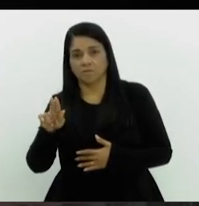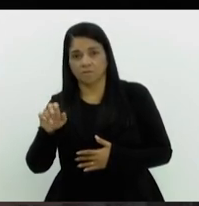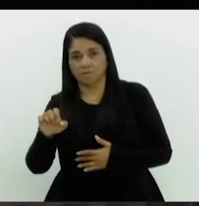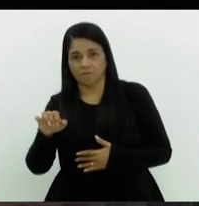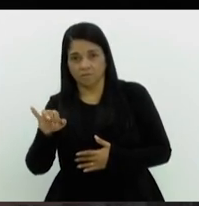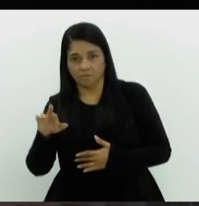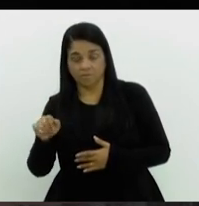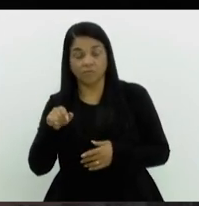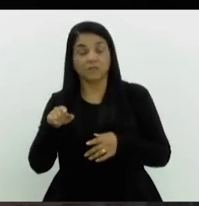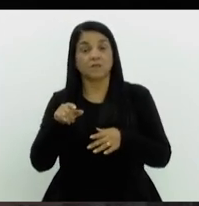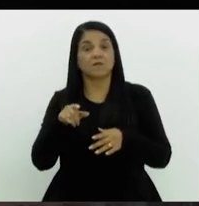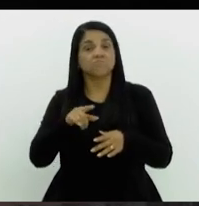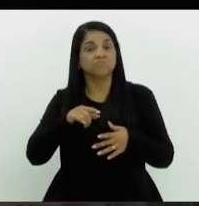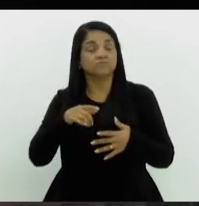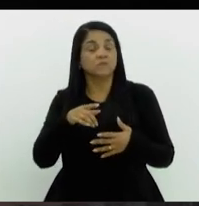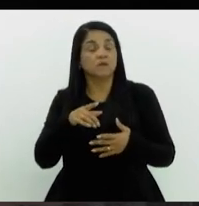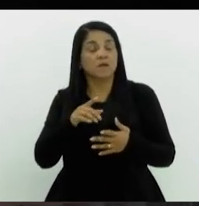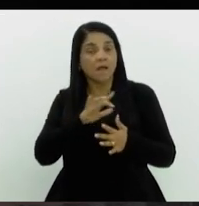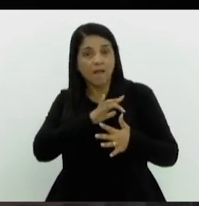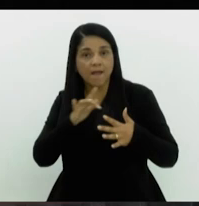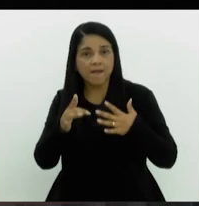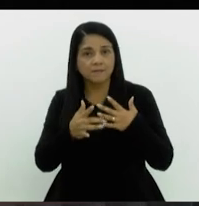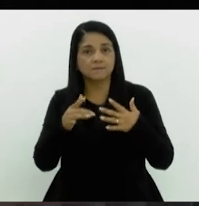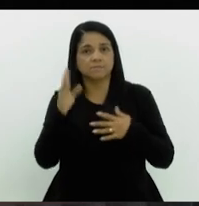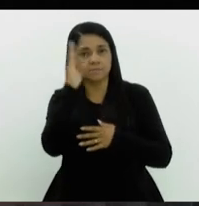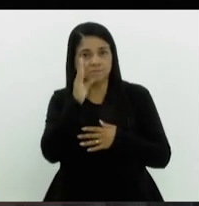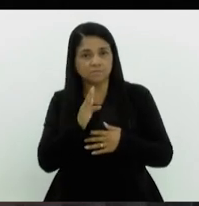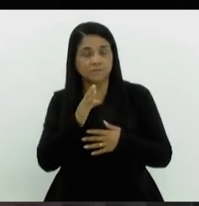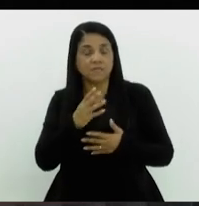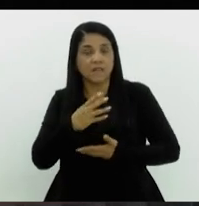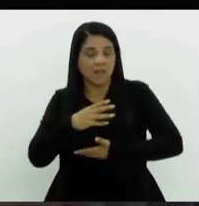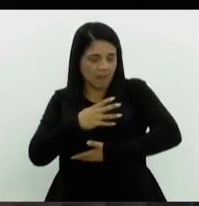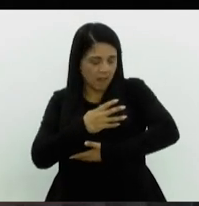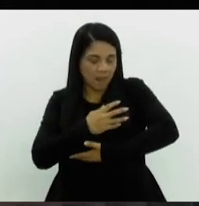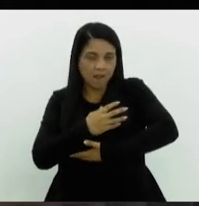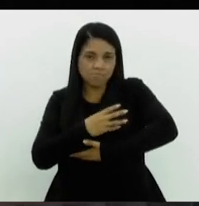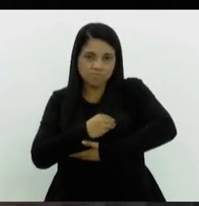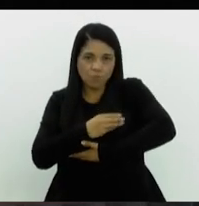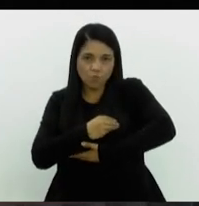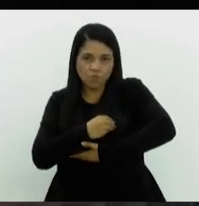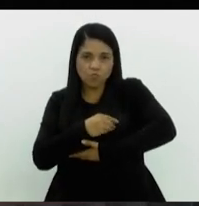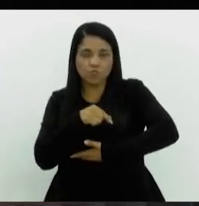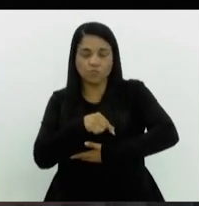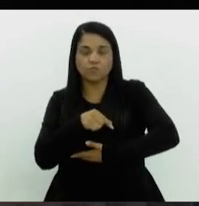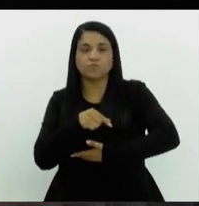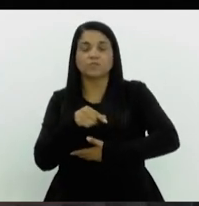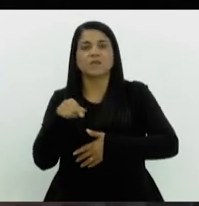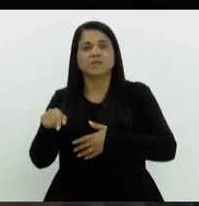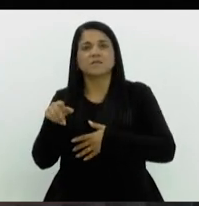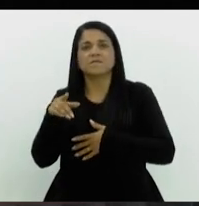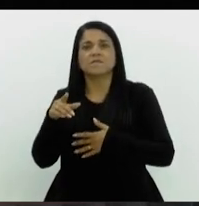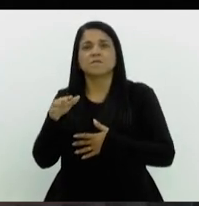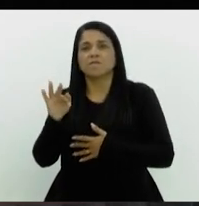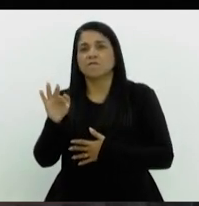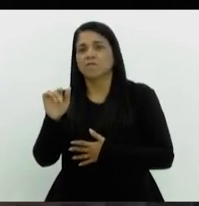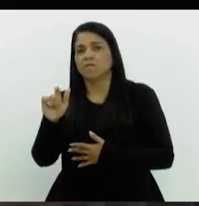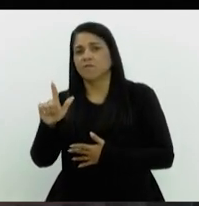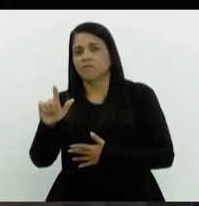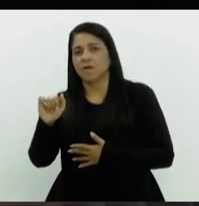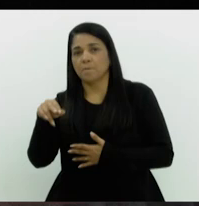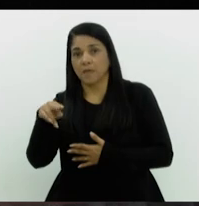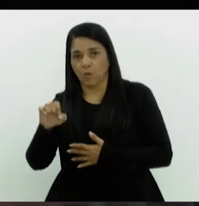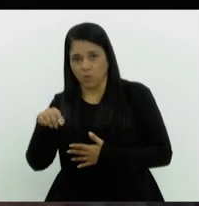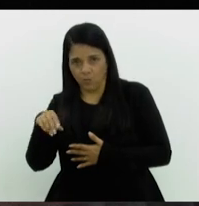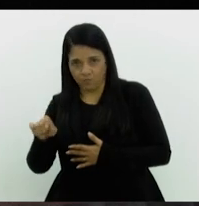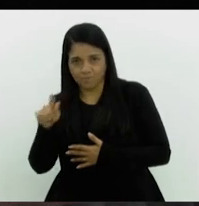brasileira de banco de leite humano fica ali no Flamengo, do Fernandes Figueira, e é